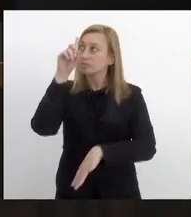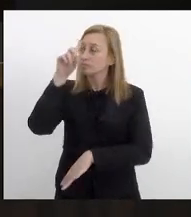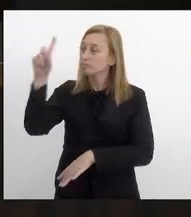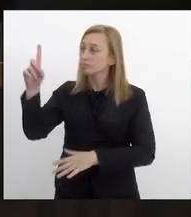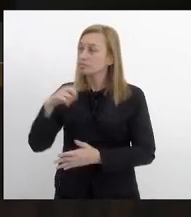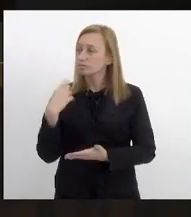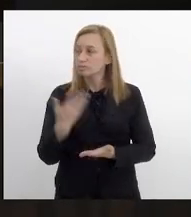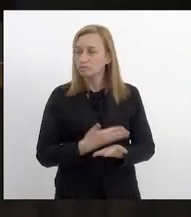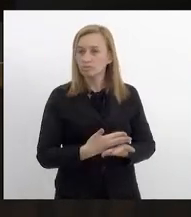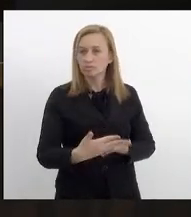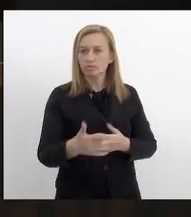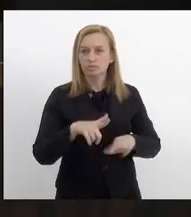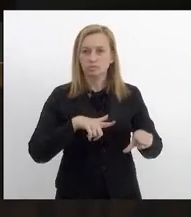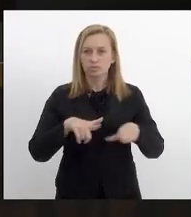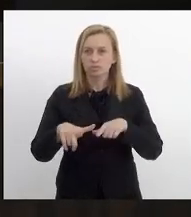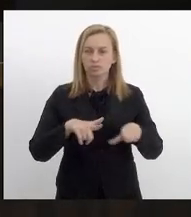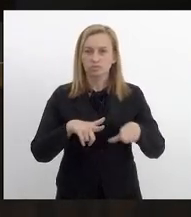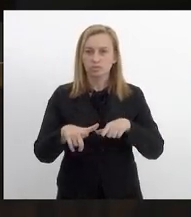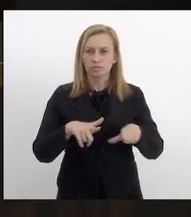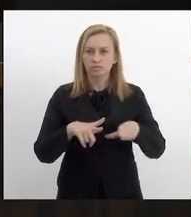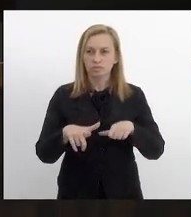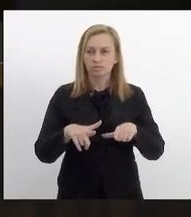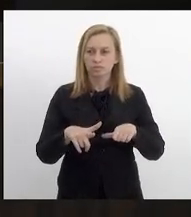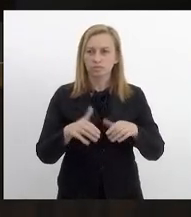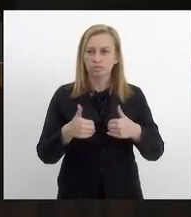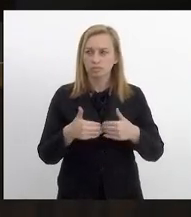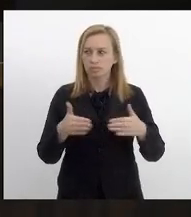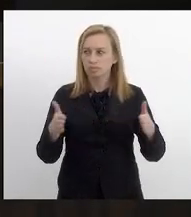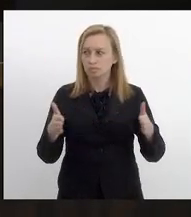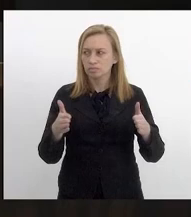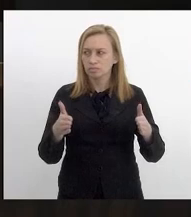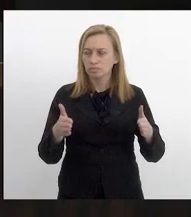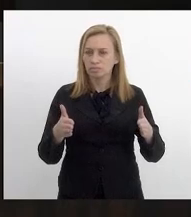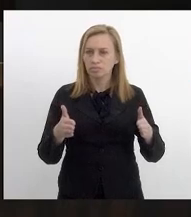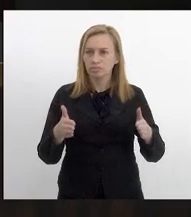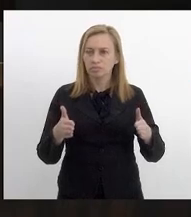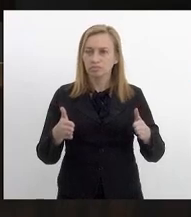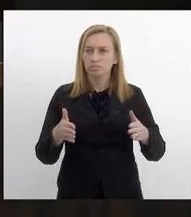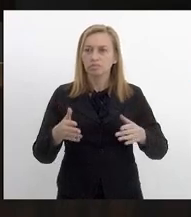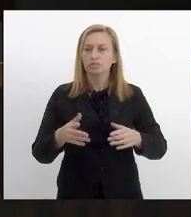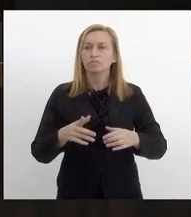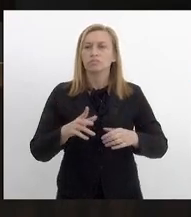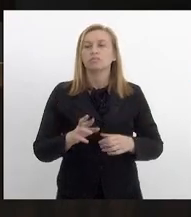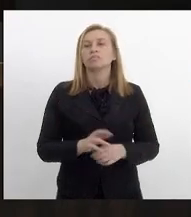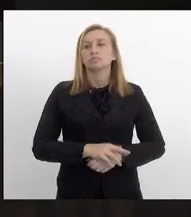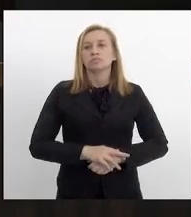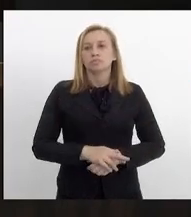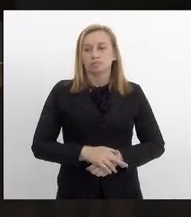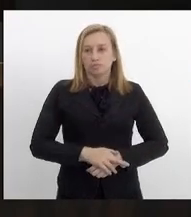proteção de Deus, iniciamos os nossos trabalhos. Está aberta a sessão ordinária do dia 21 de setembro de